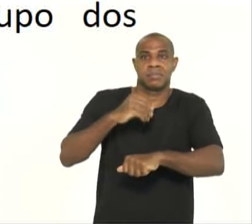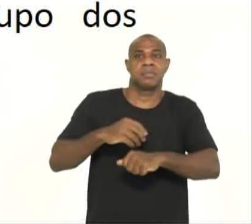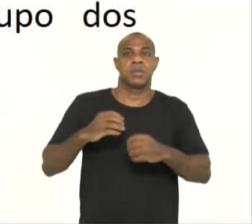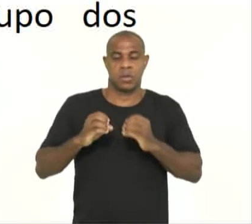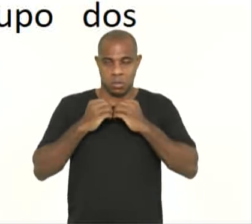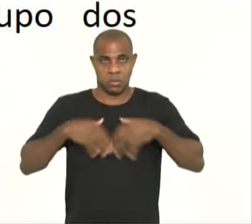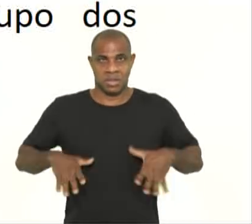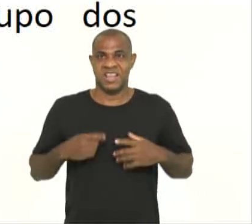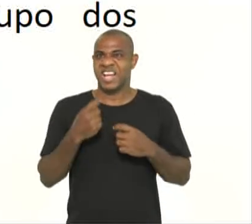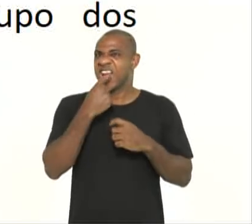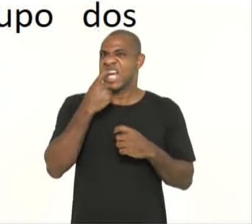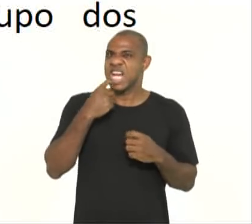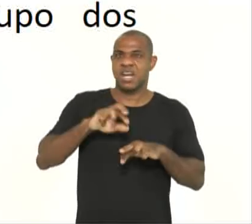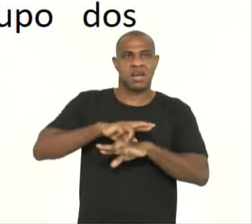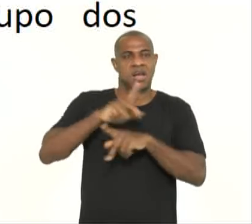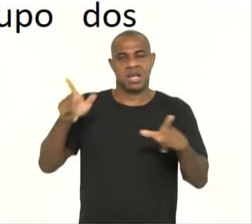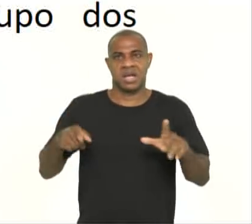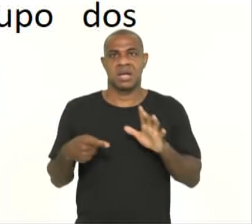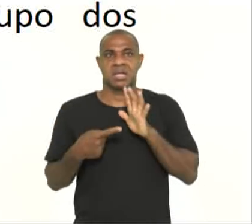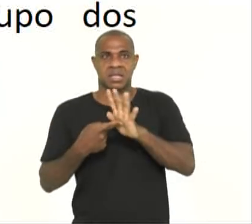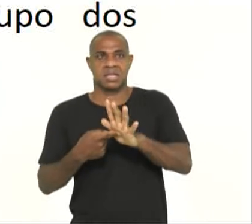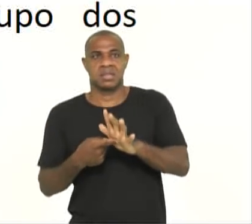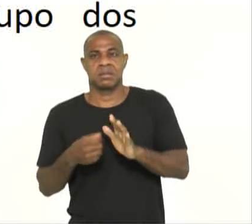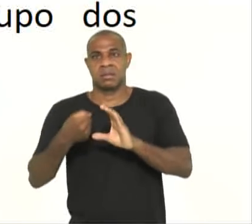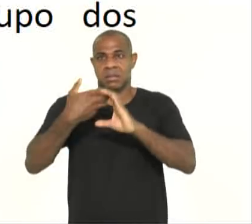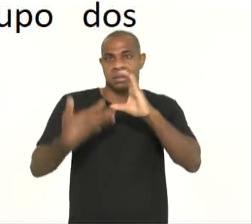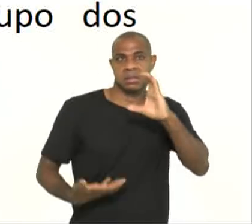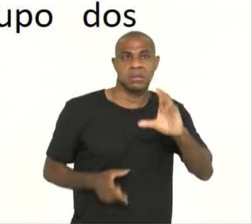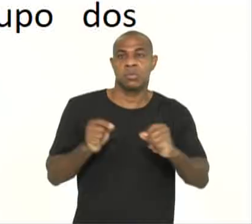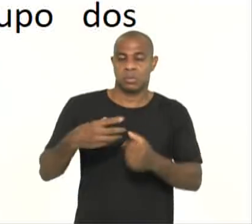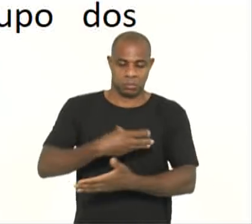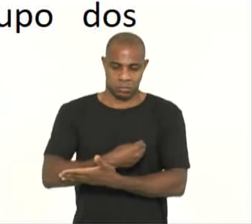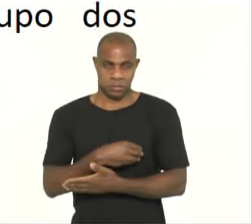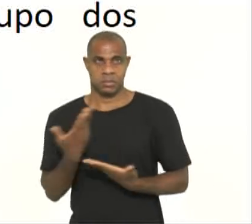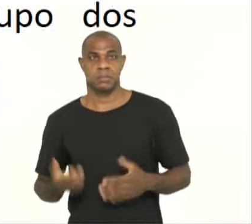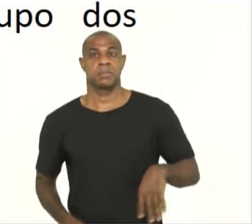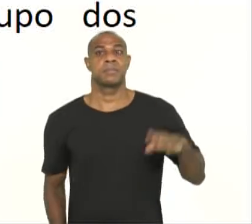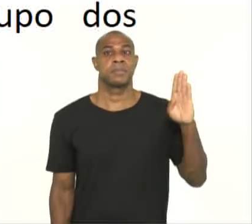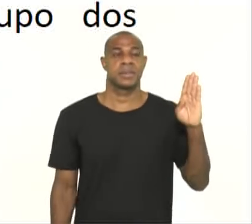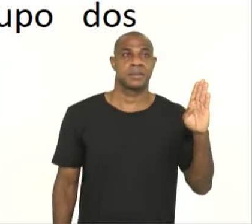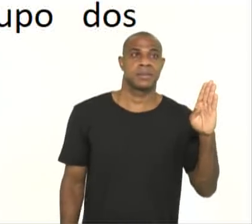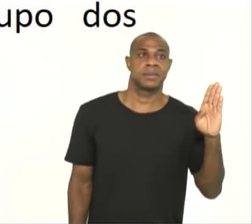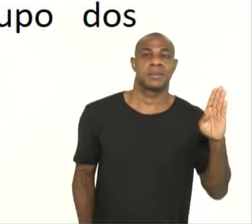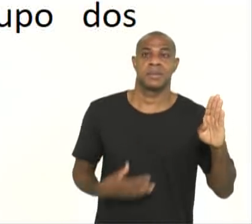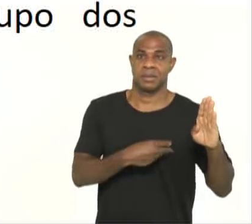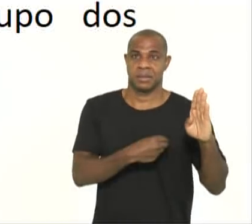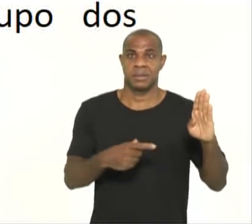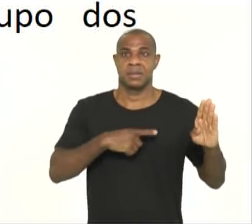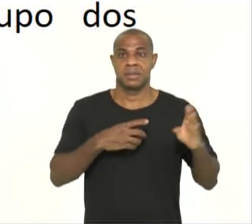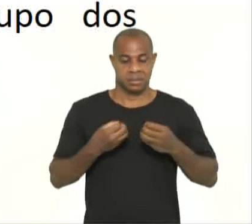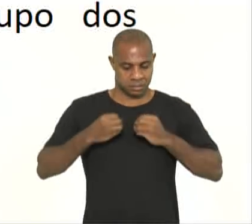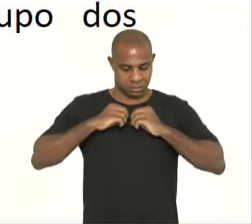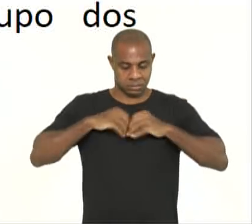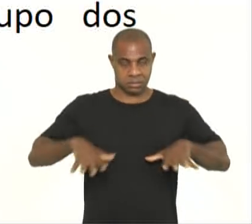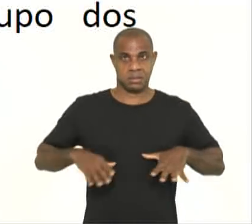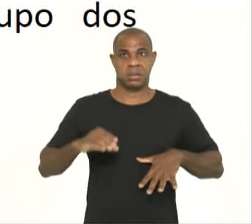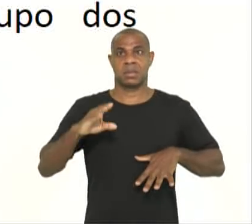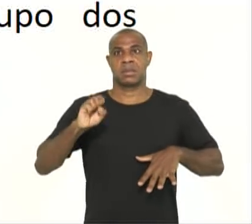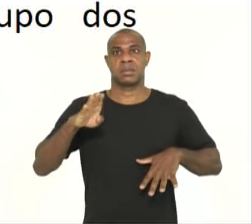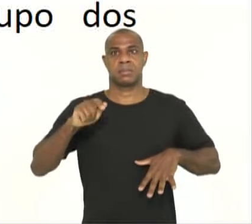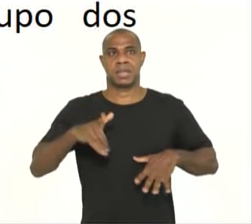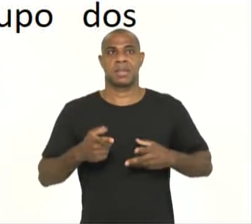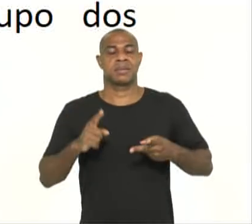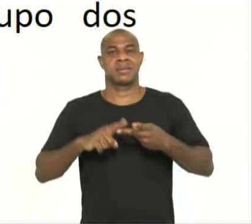diferenciados e a presença de diafragma caracterizam os mamíferos. Letra B. Mamíferos têm glândulas sebáceas,